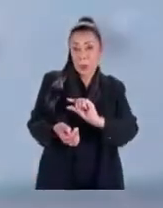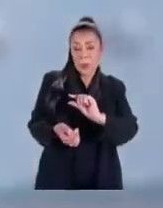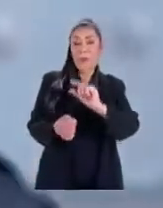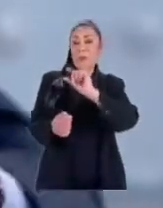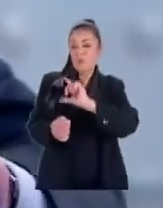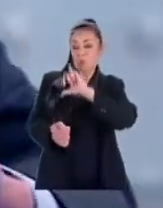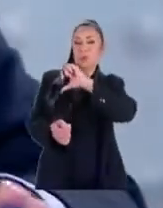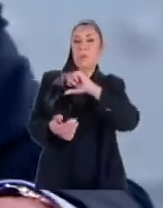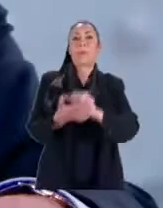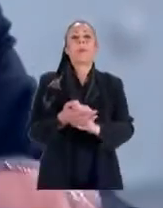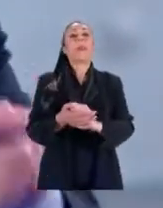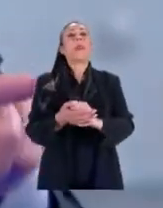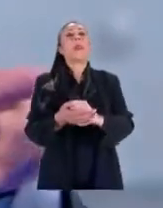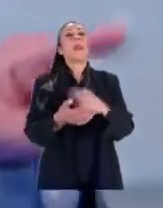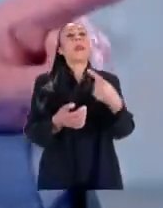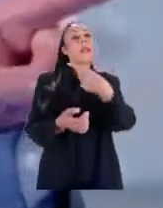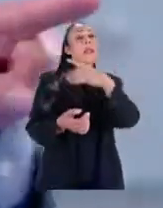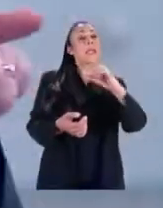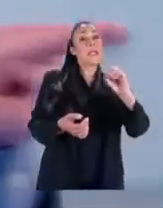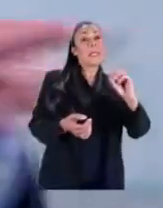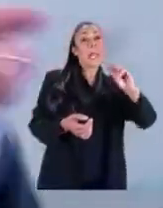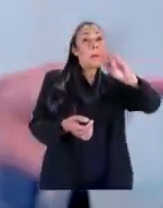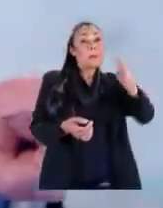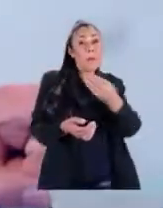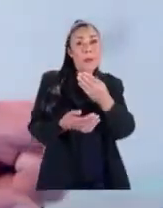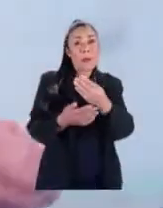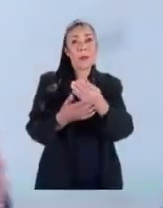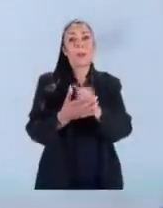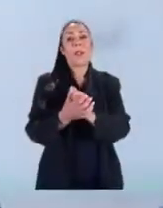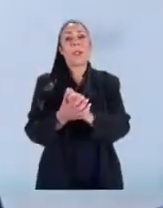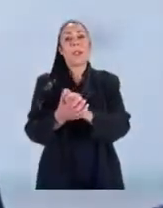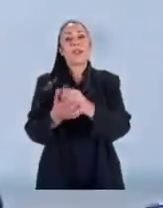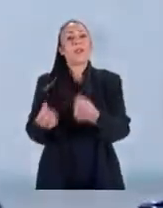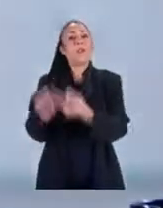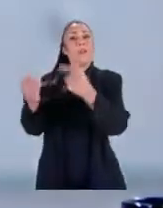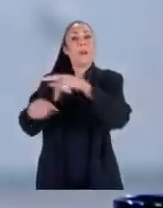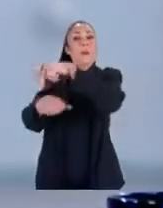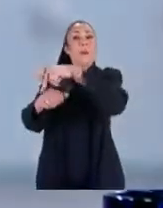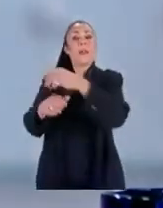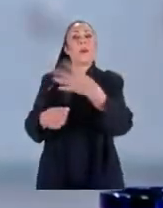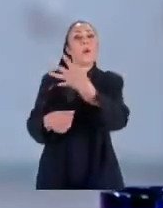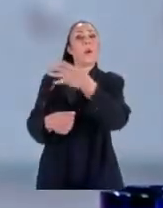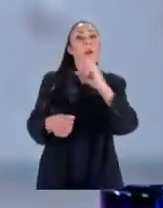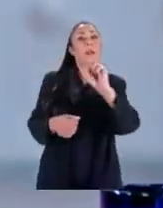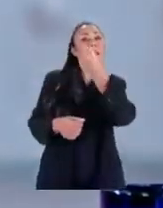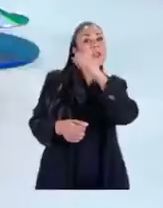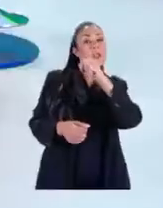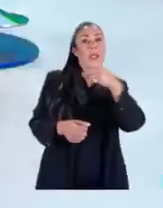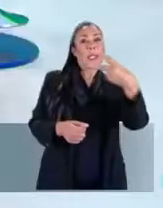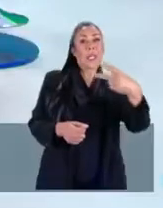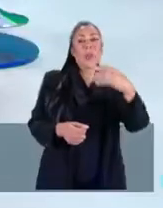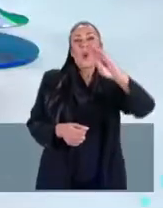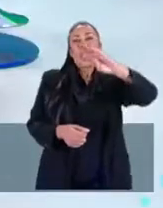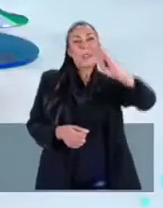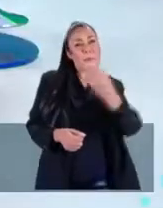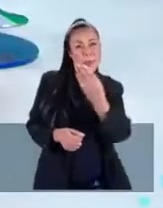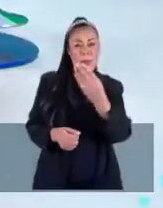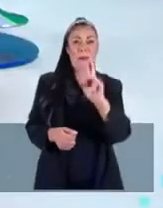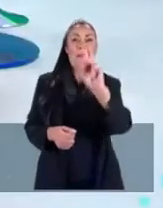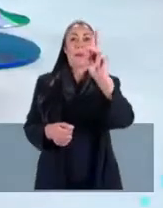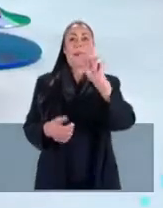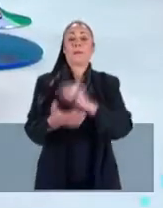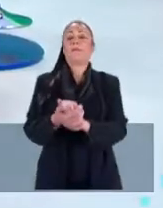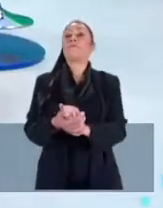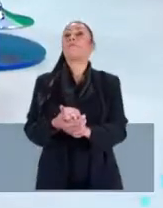salário mínimo. Nós saímos de 100 bilhões de fluxo de comércio exterior para 482 bilhões de